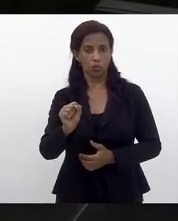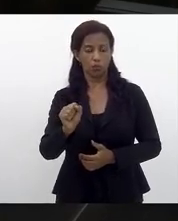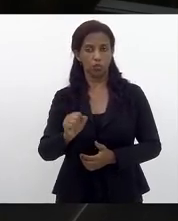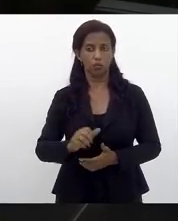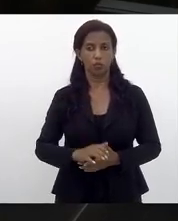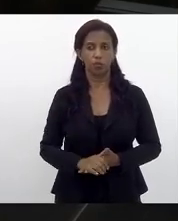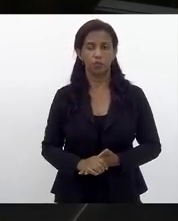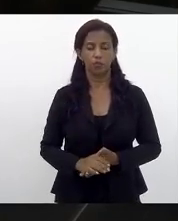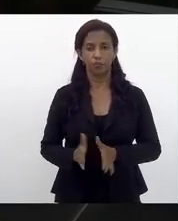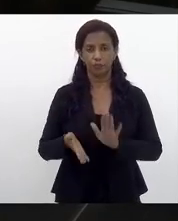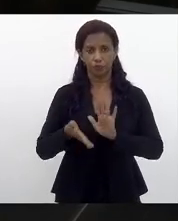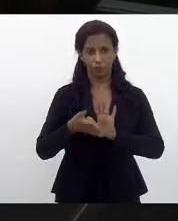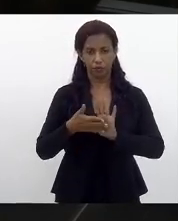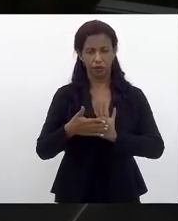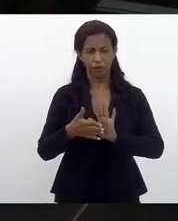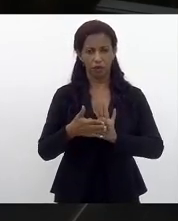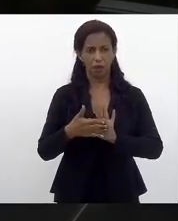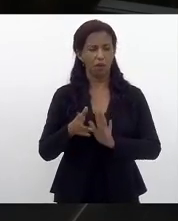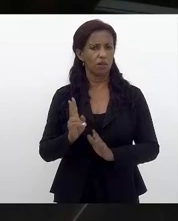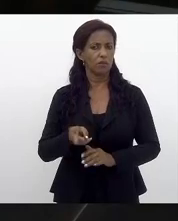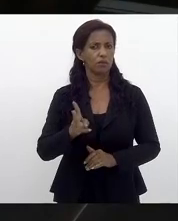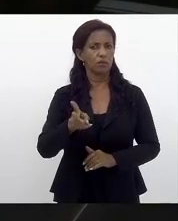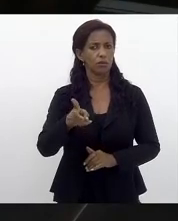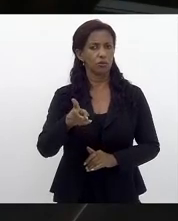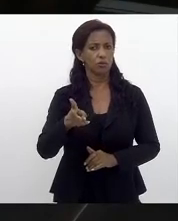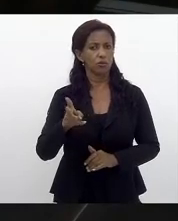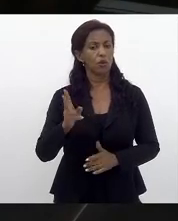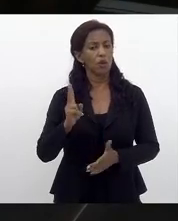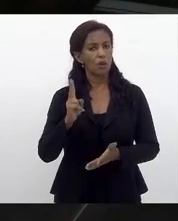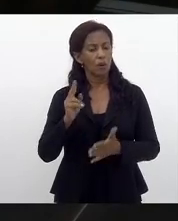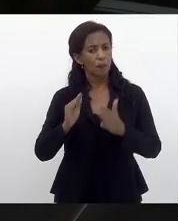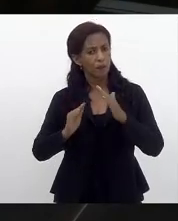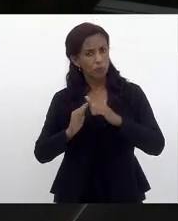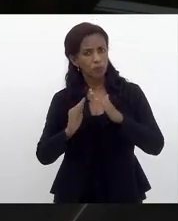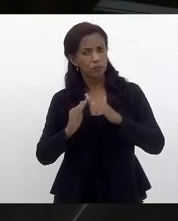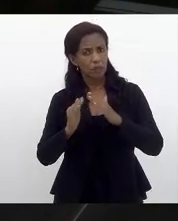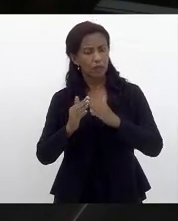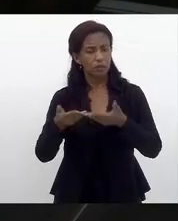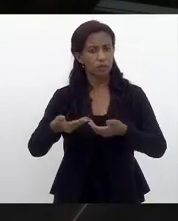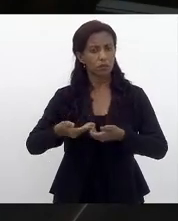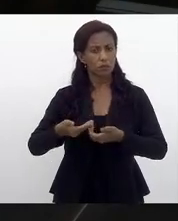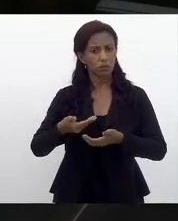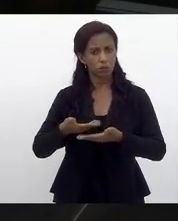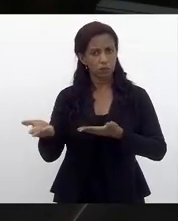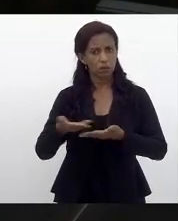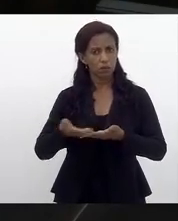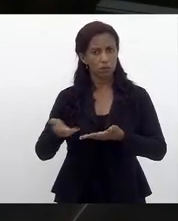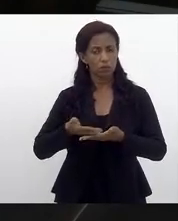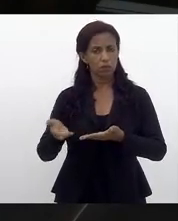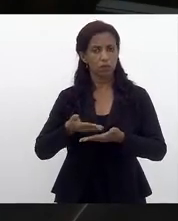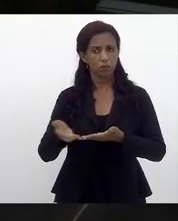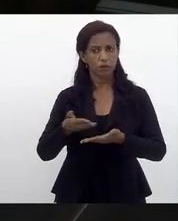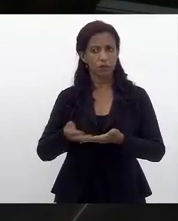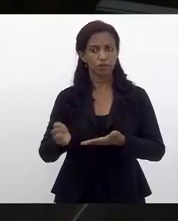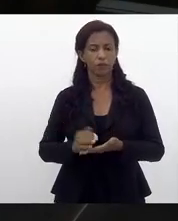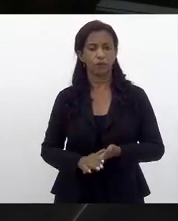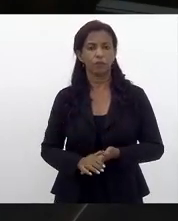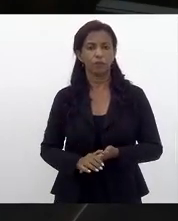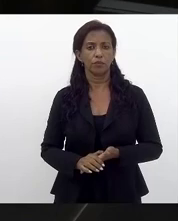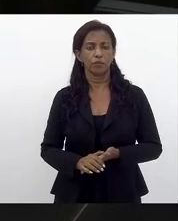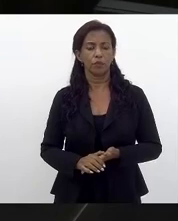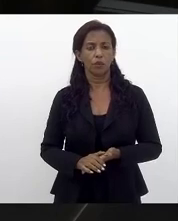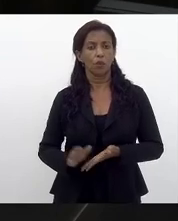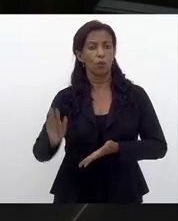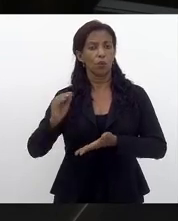e a proposta continua o mesmo teto de gastos de uma com as